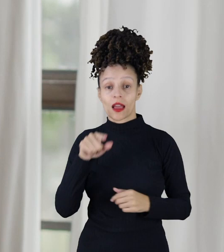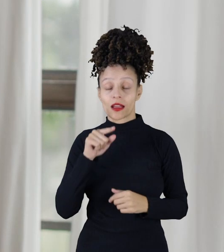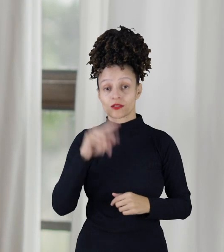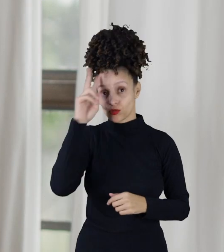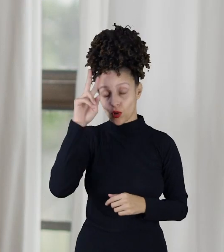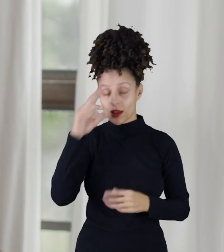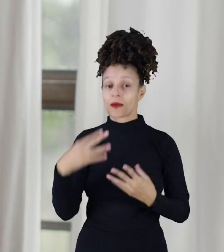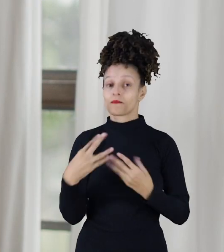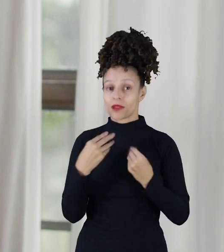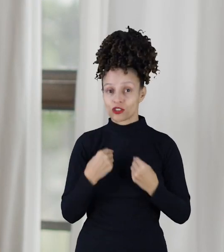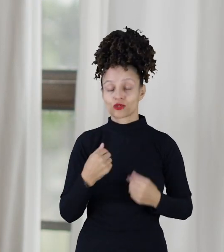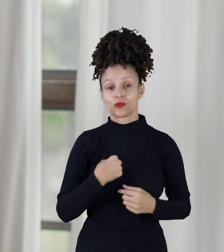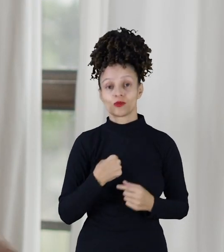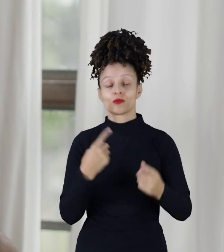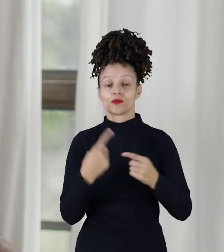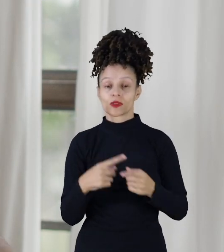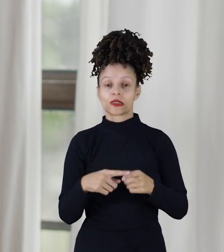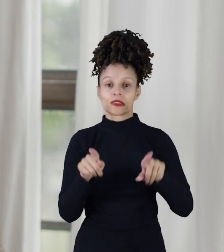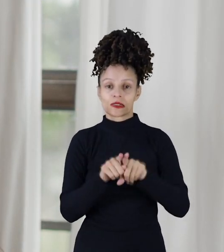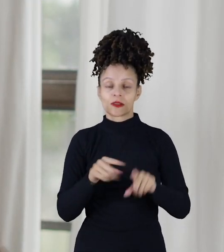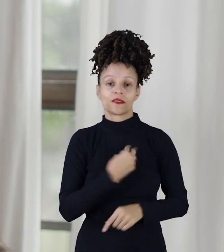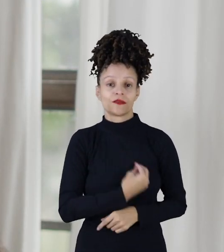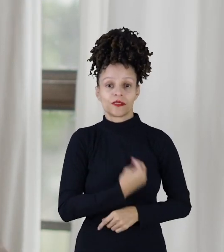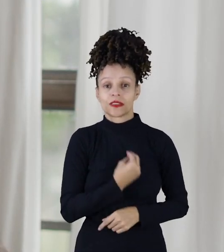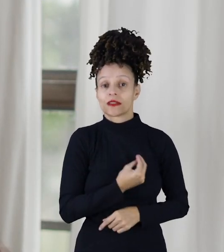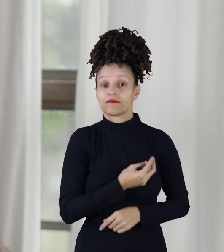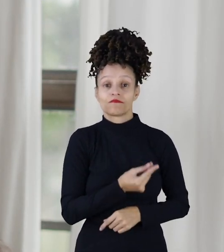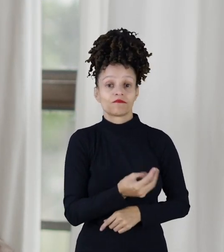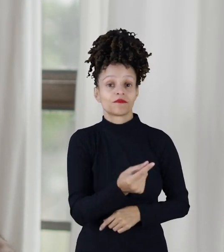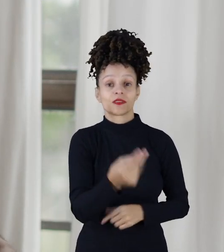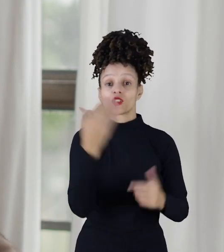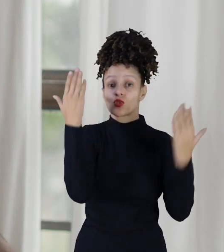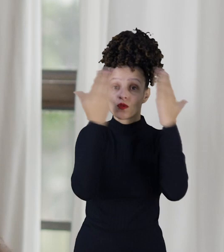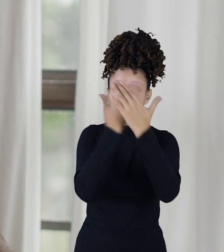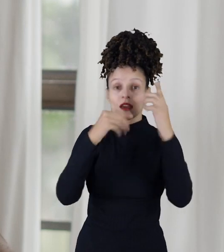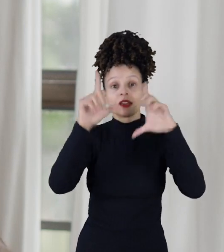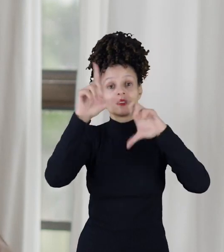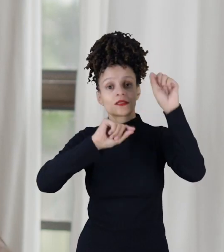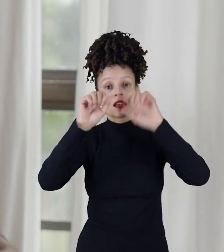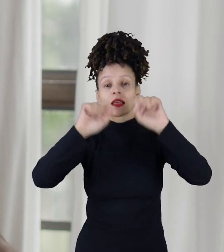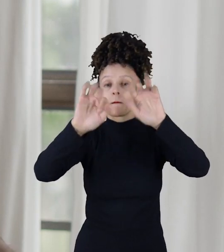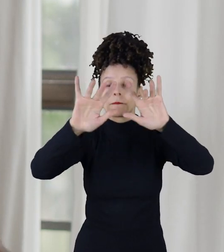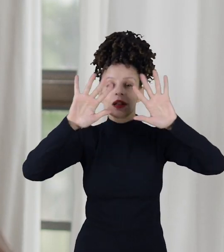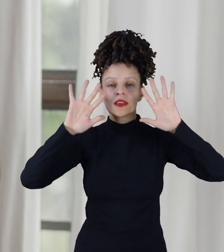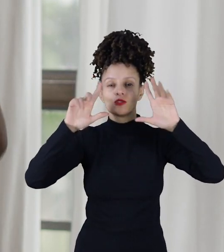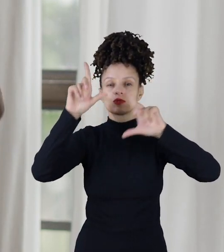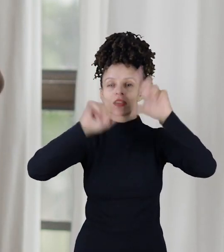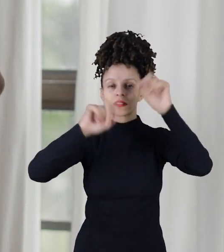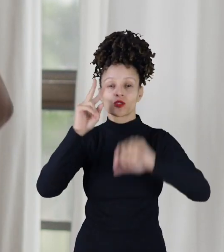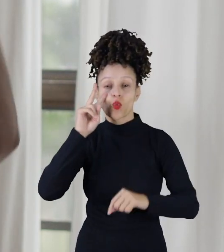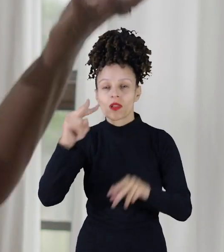é uma coisa, essa história mexe muito comigo, porque a gente também às vezes passa a vida inteira sem ver as estrelas, sem